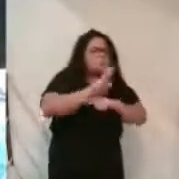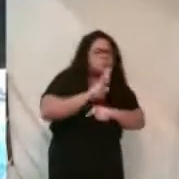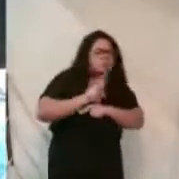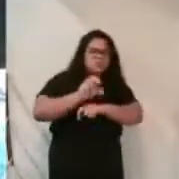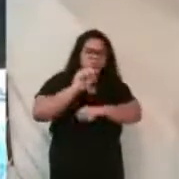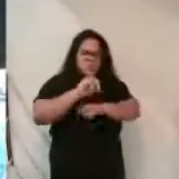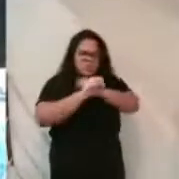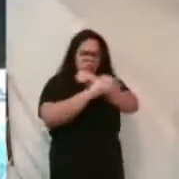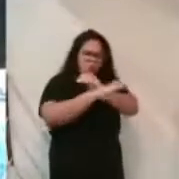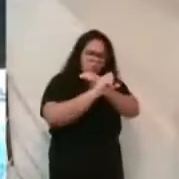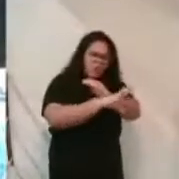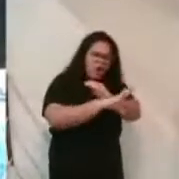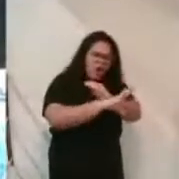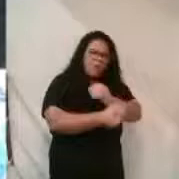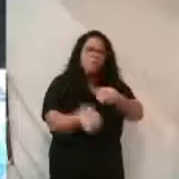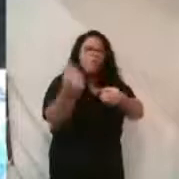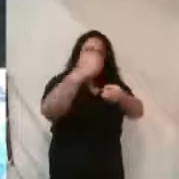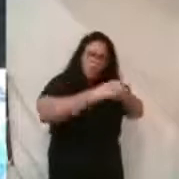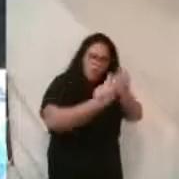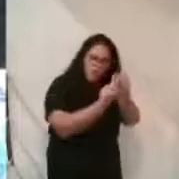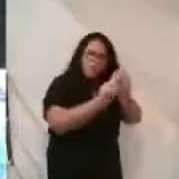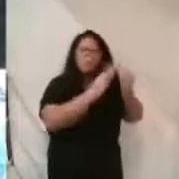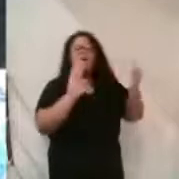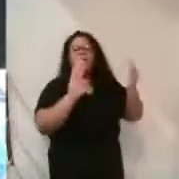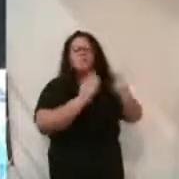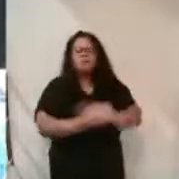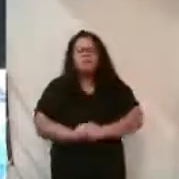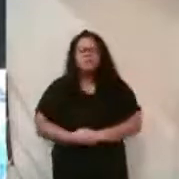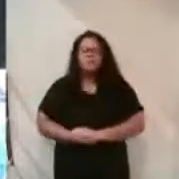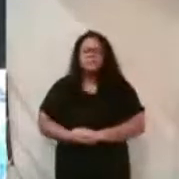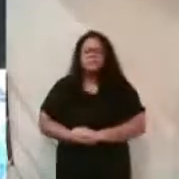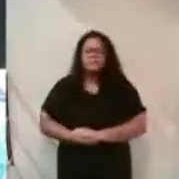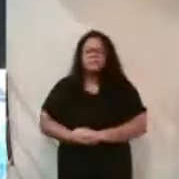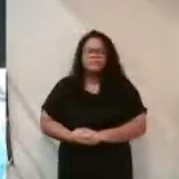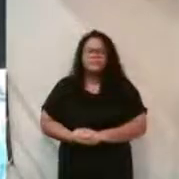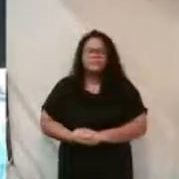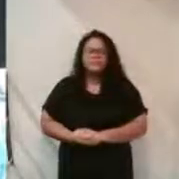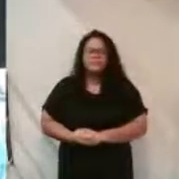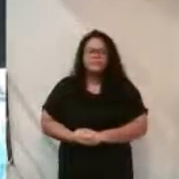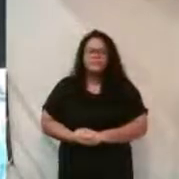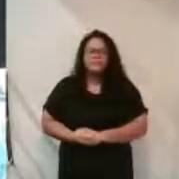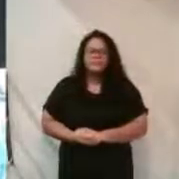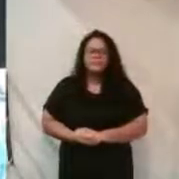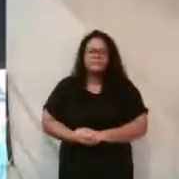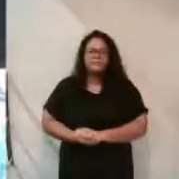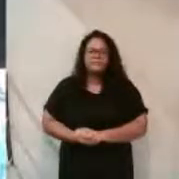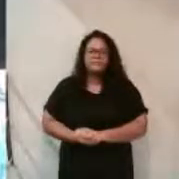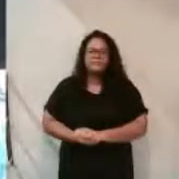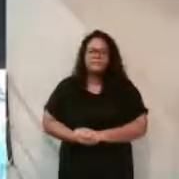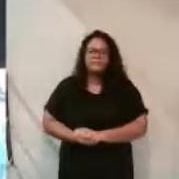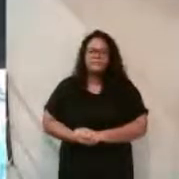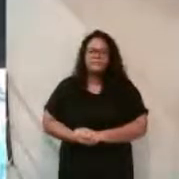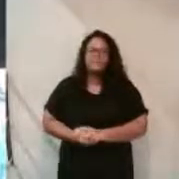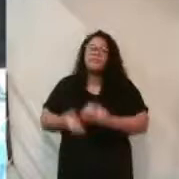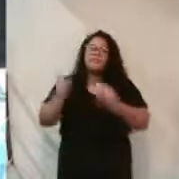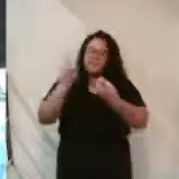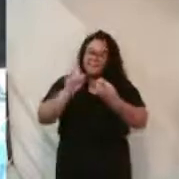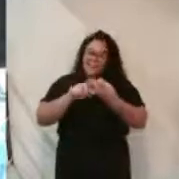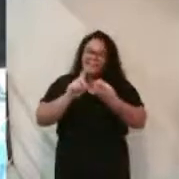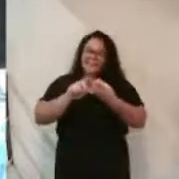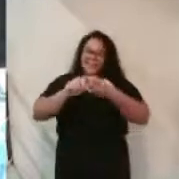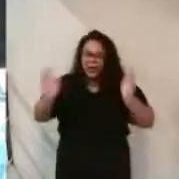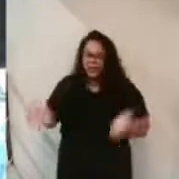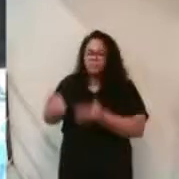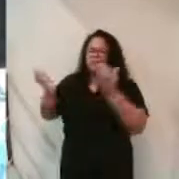e esse treino que nós temos, Carlos, para jogar na triagem do resíduo, na coleta